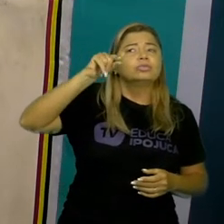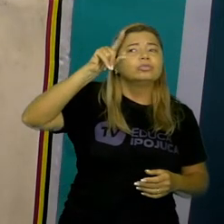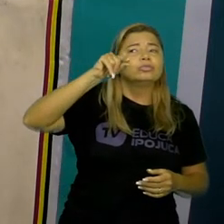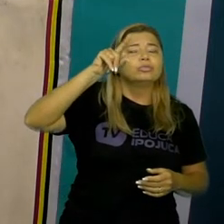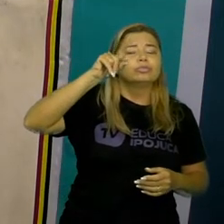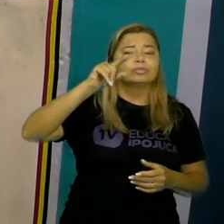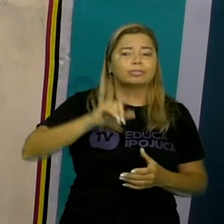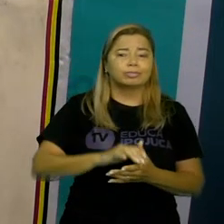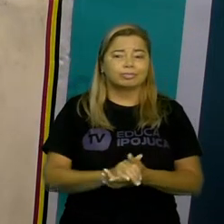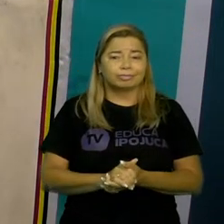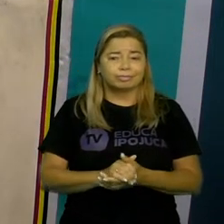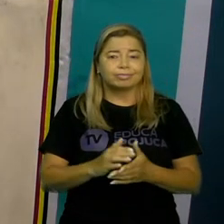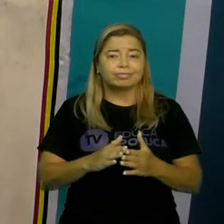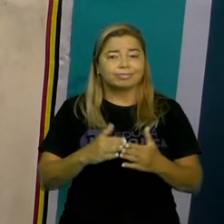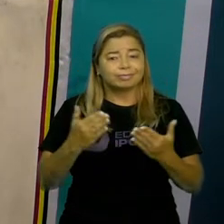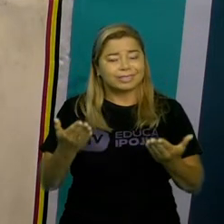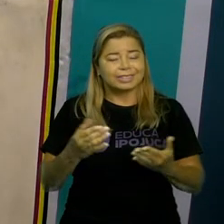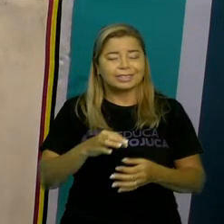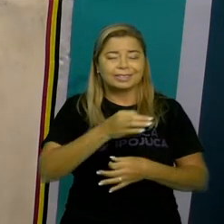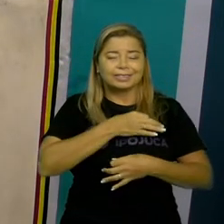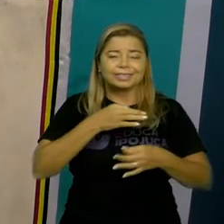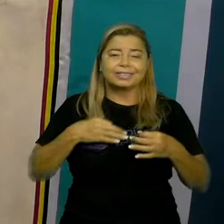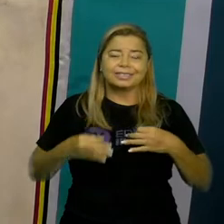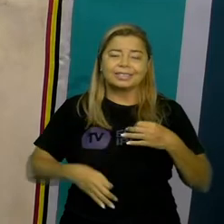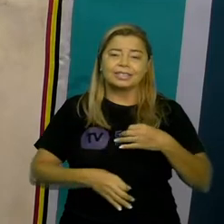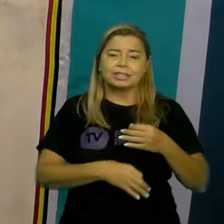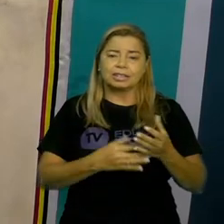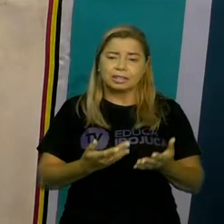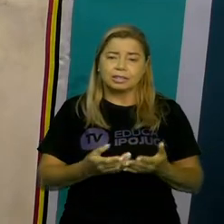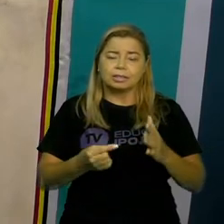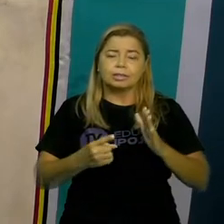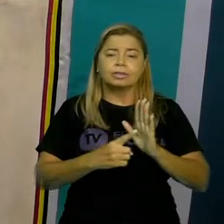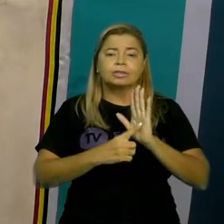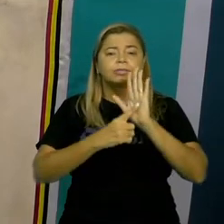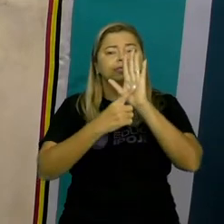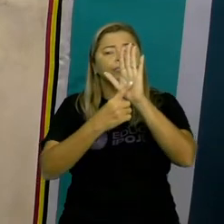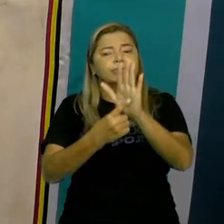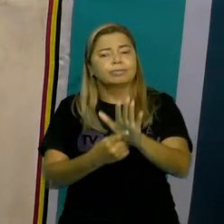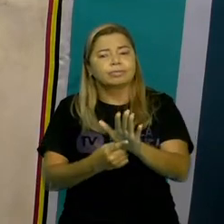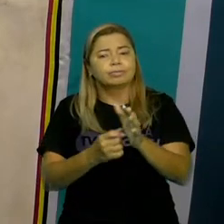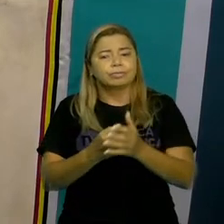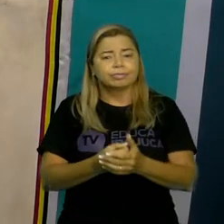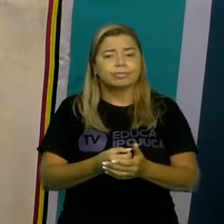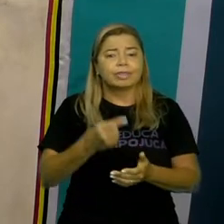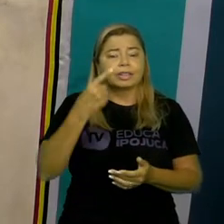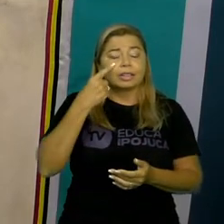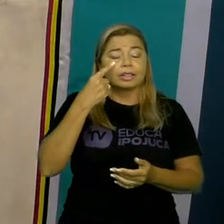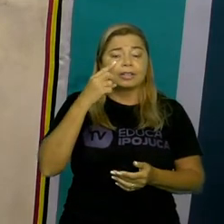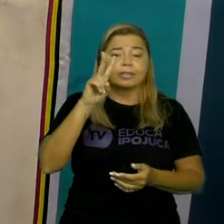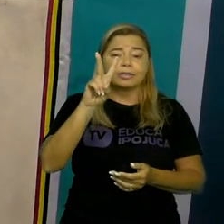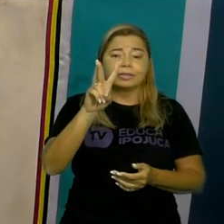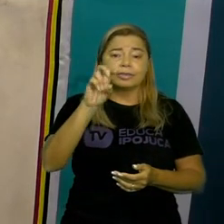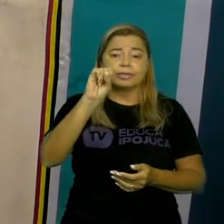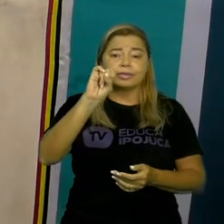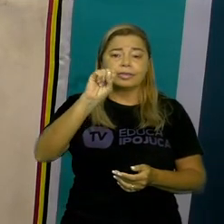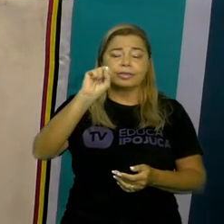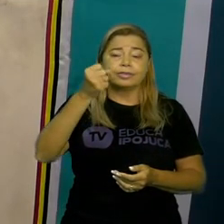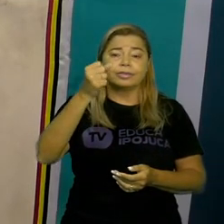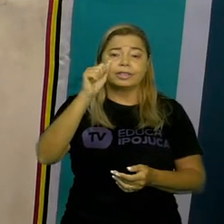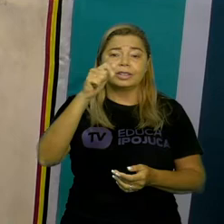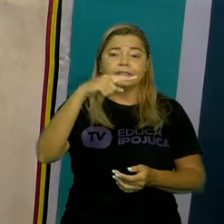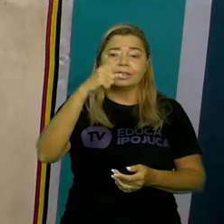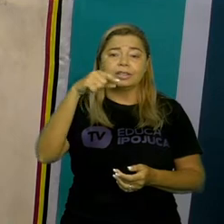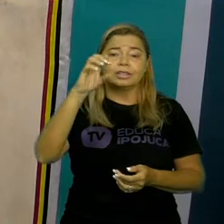pássaros. Esse é o sentido que representa a visão, são